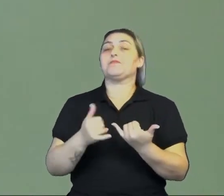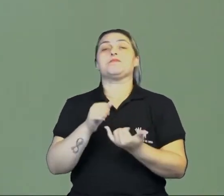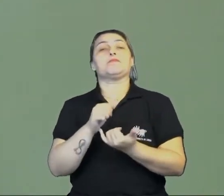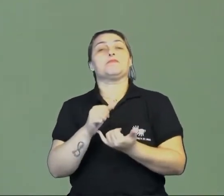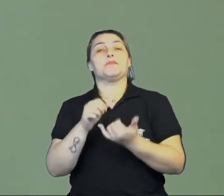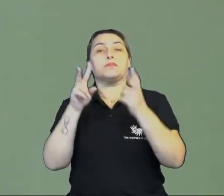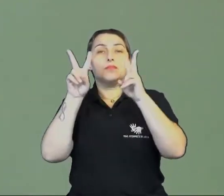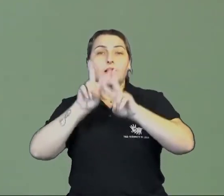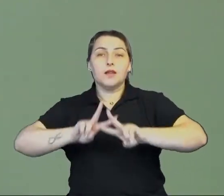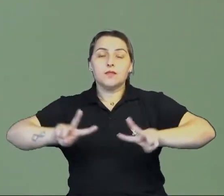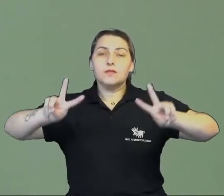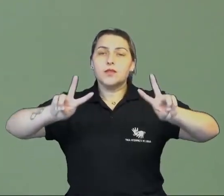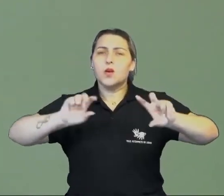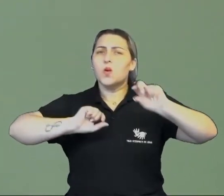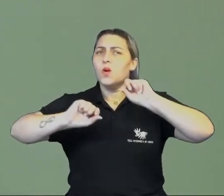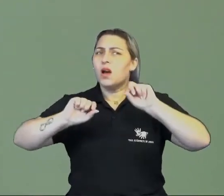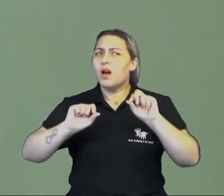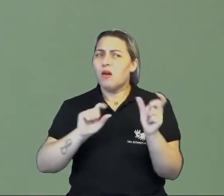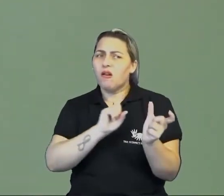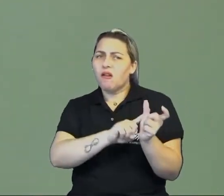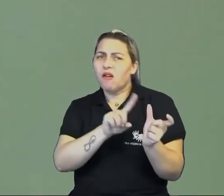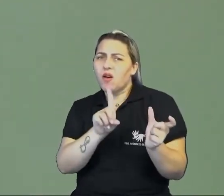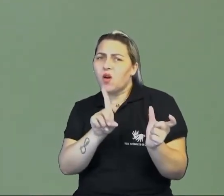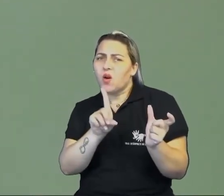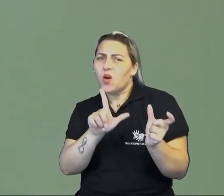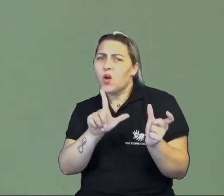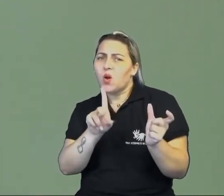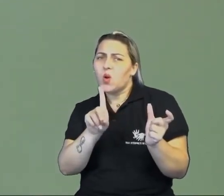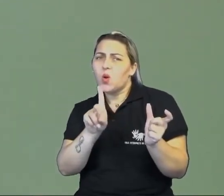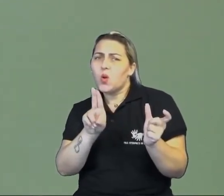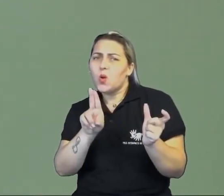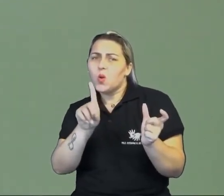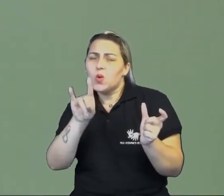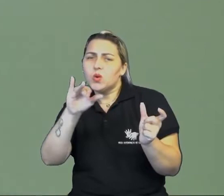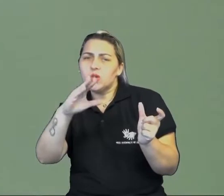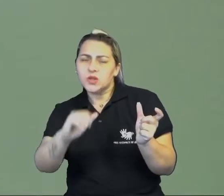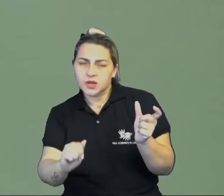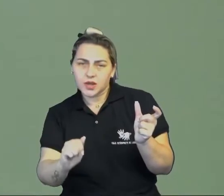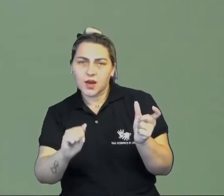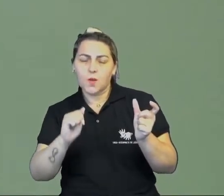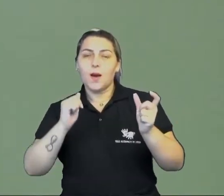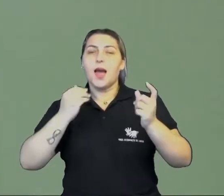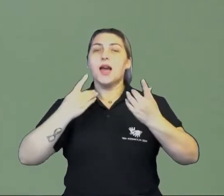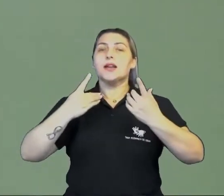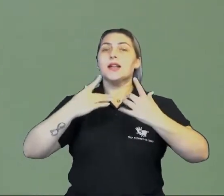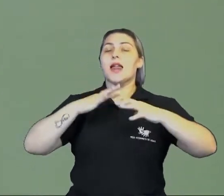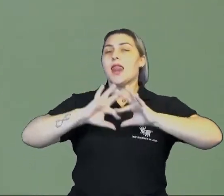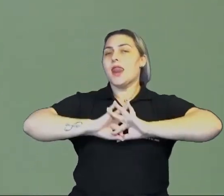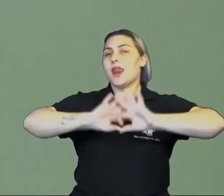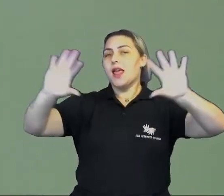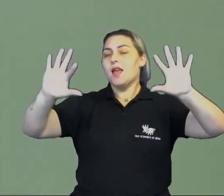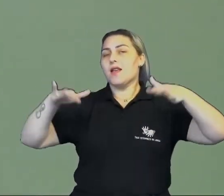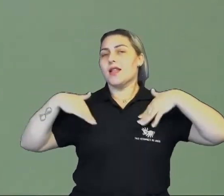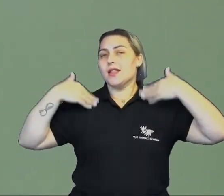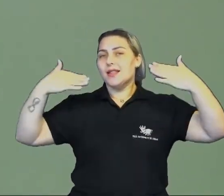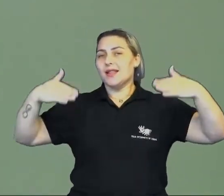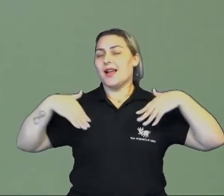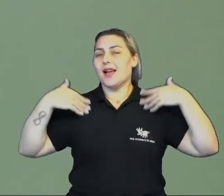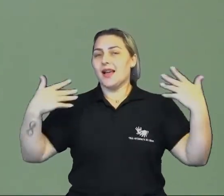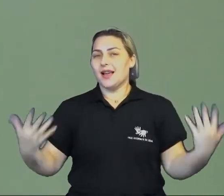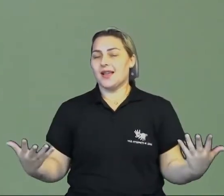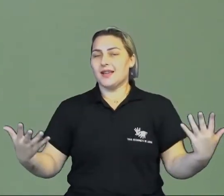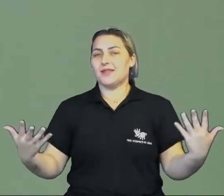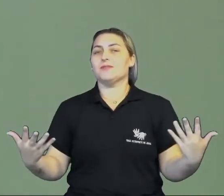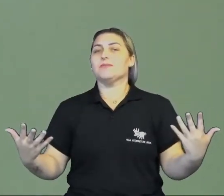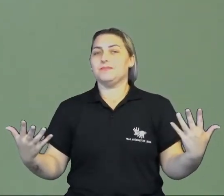atividade lúdica. Professor, que palavra é essa? Lúdica? Pensa na ludicidade como uma dinâmica livre, divertida, descontraída. É